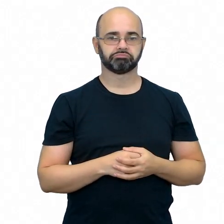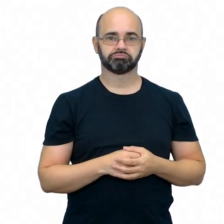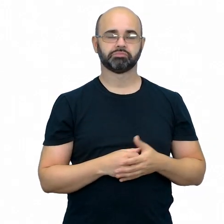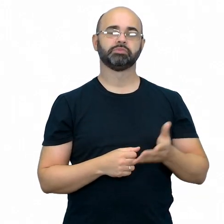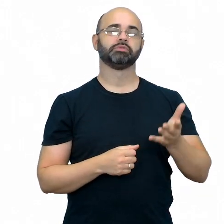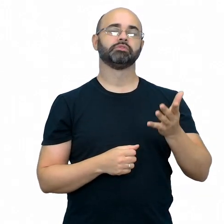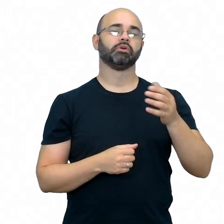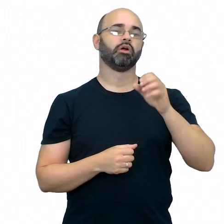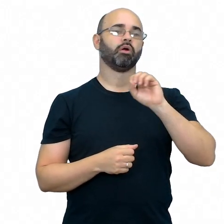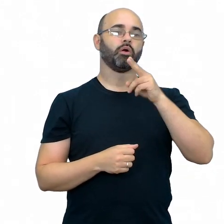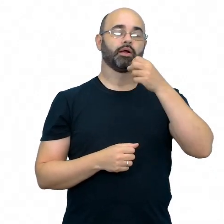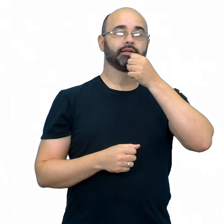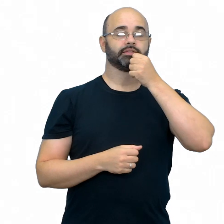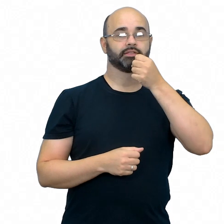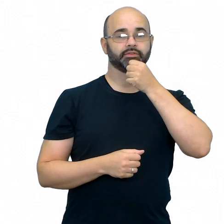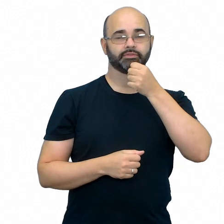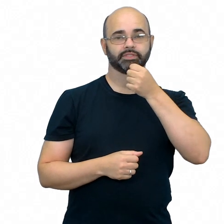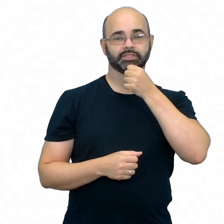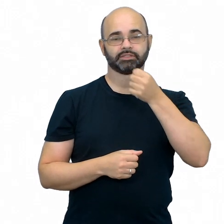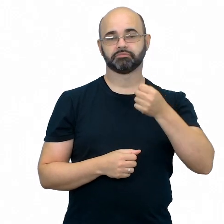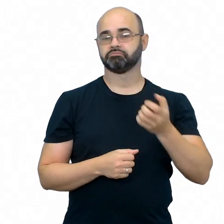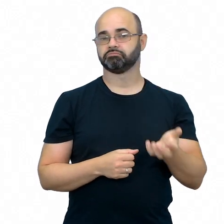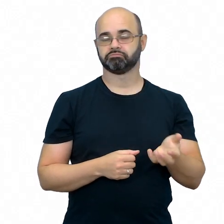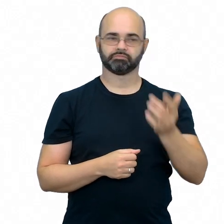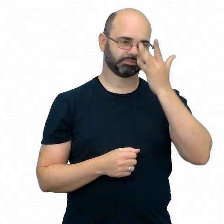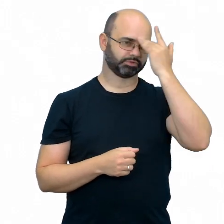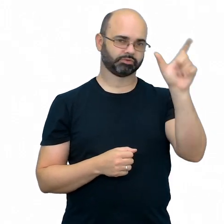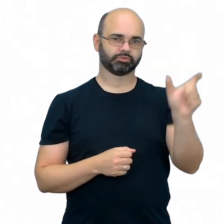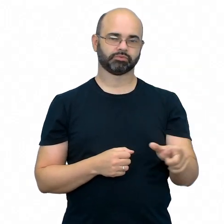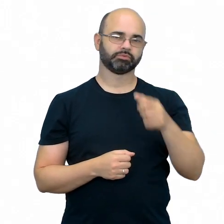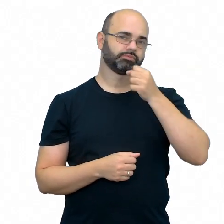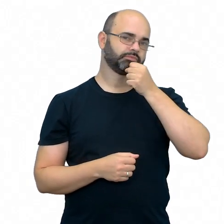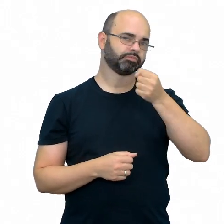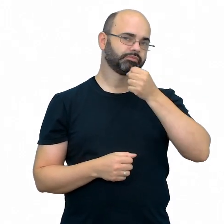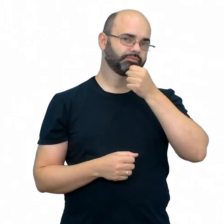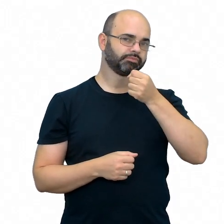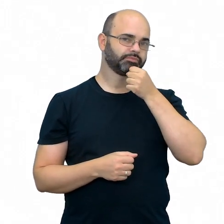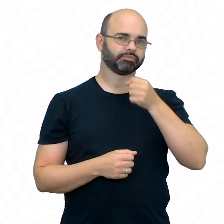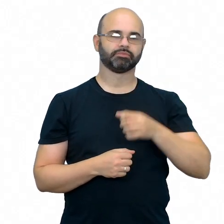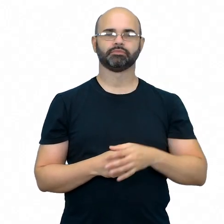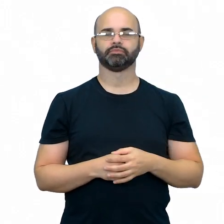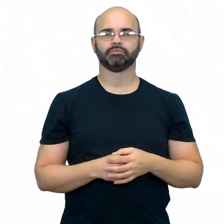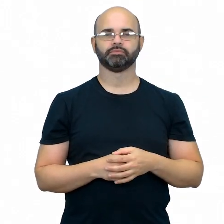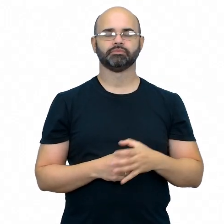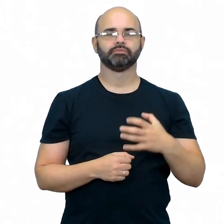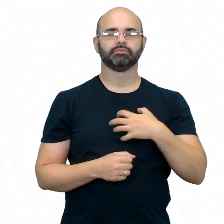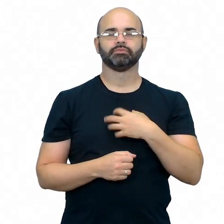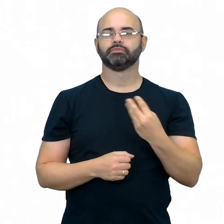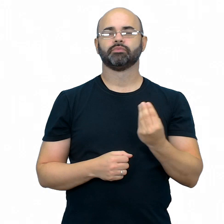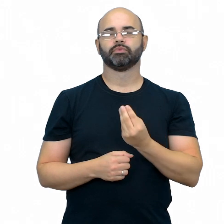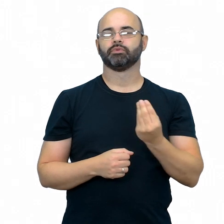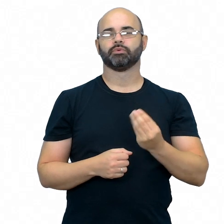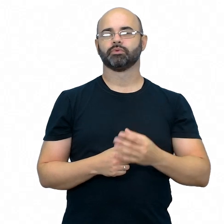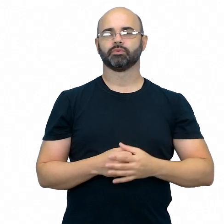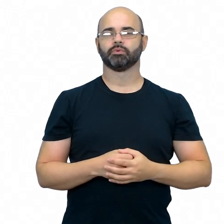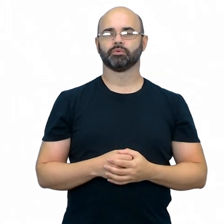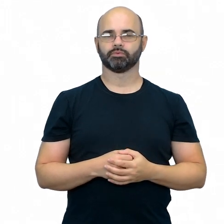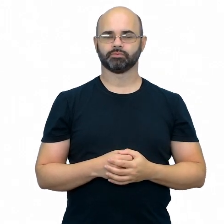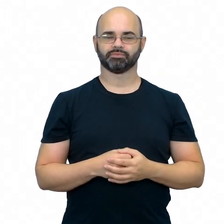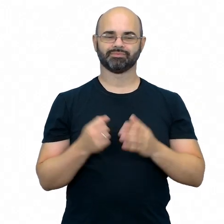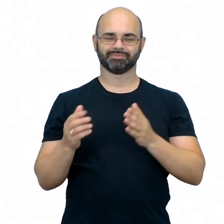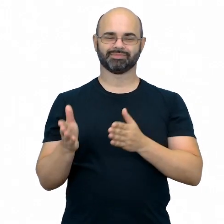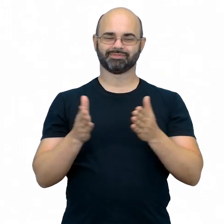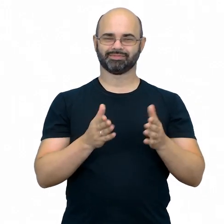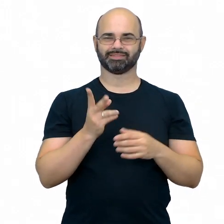com pessoas, né, a criação e desenvolvimento dessa avaliação, como isso se dá, dentro dessa fase 2